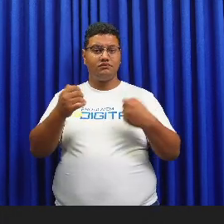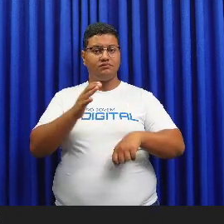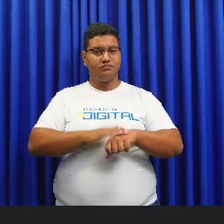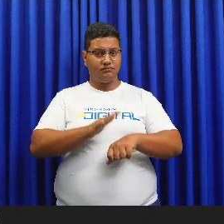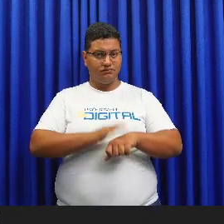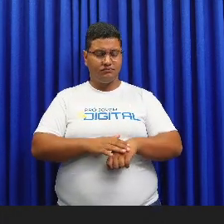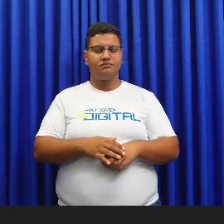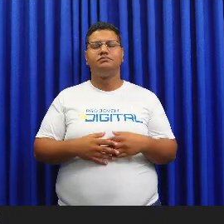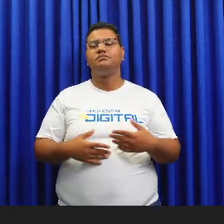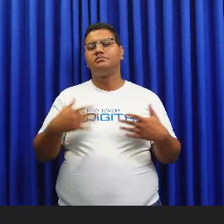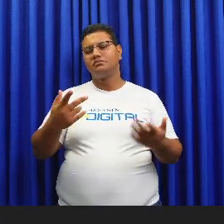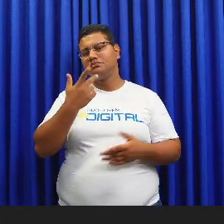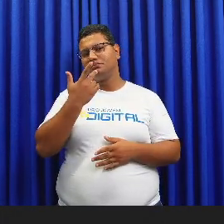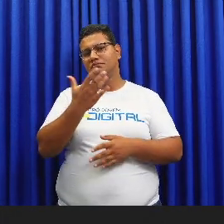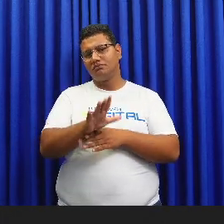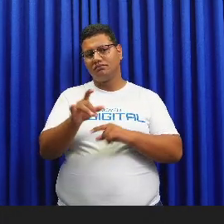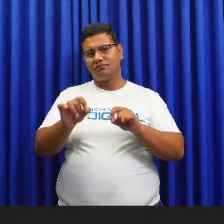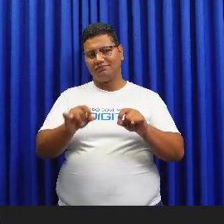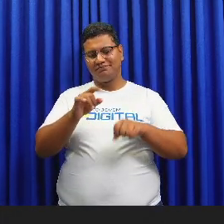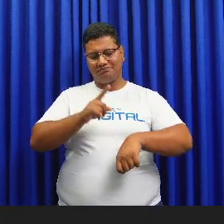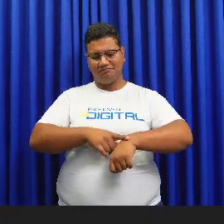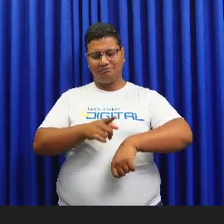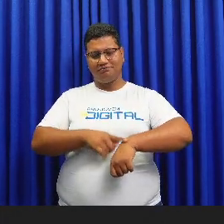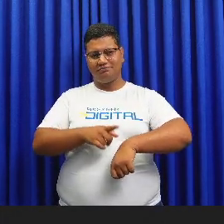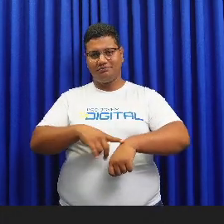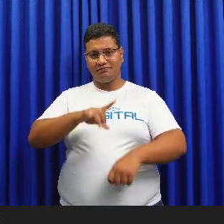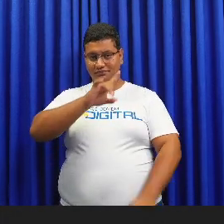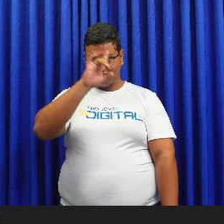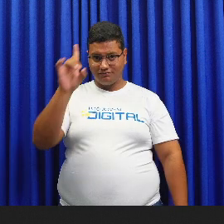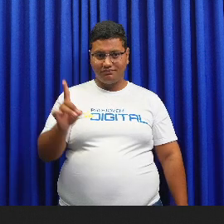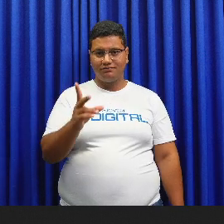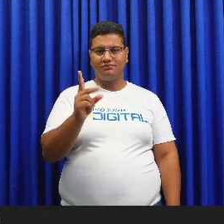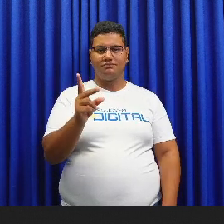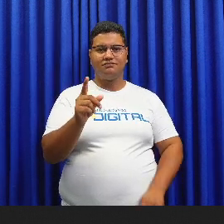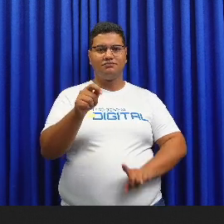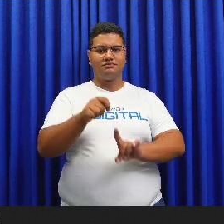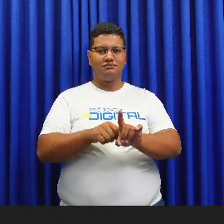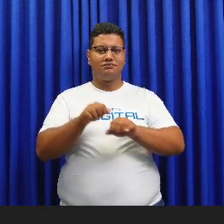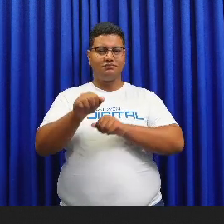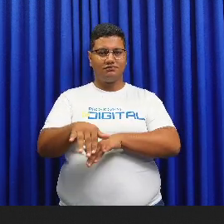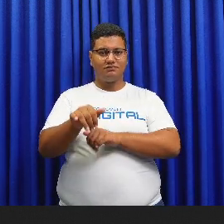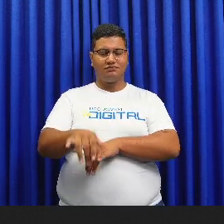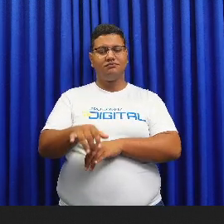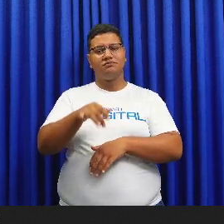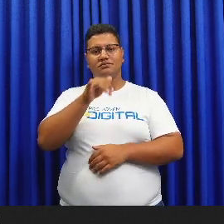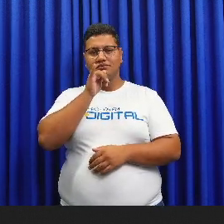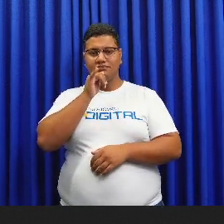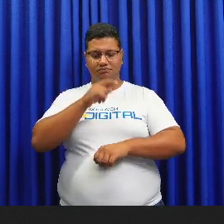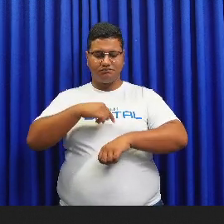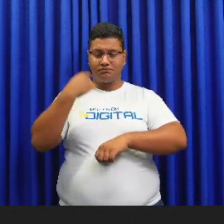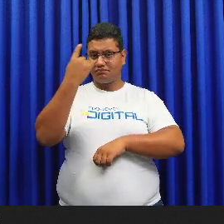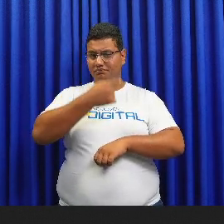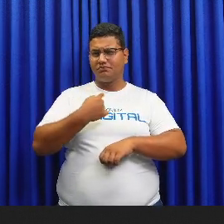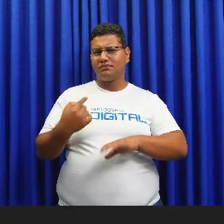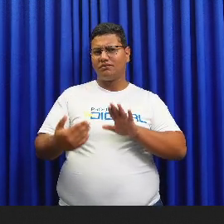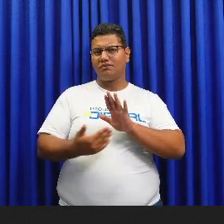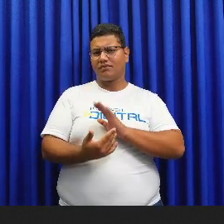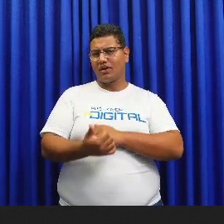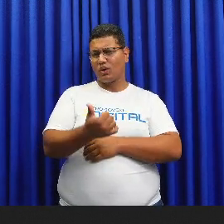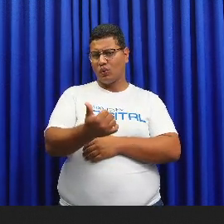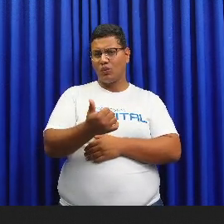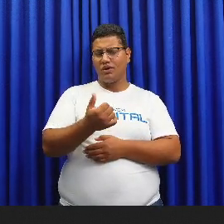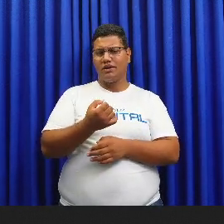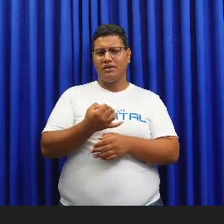você pode colocar aqui, o horário vai ser dia 12 de setembro, né? Vai ser de que horas? Vai ser de 1 da manhã,